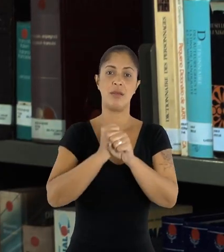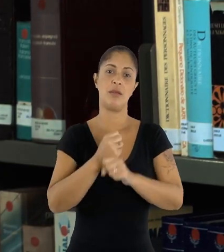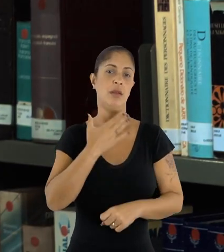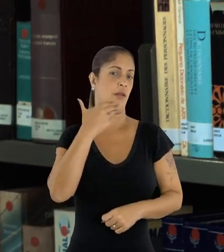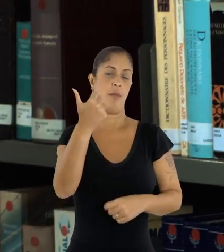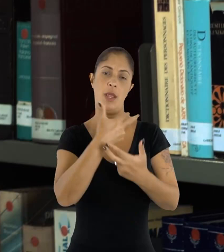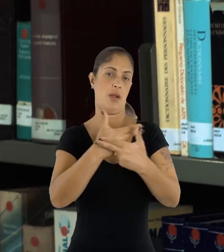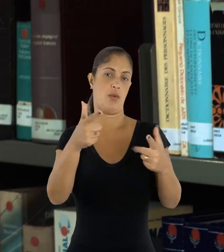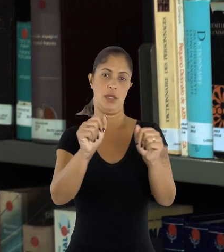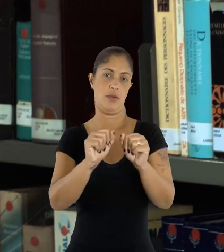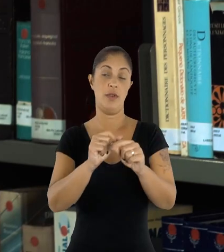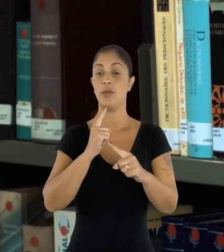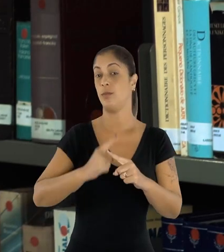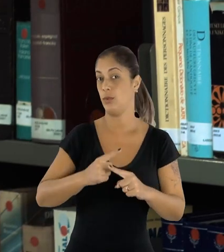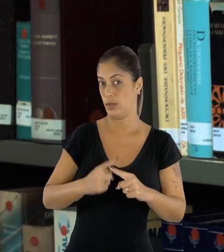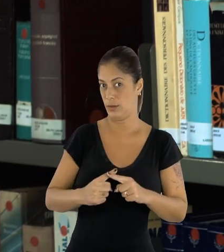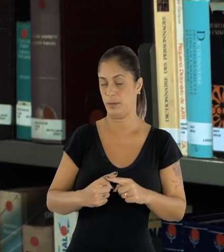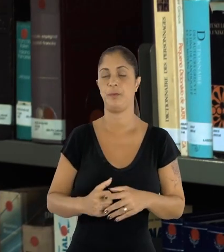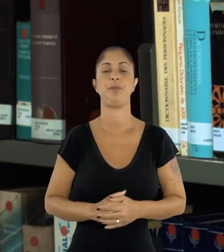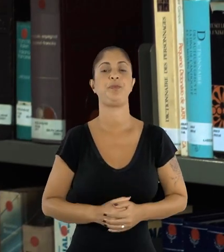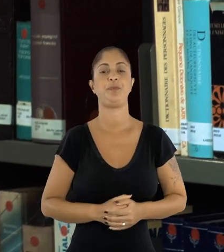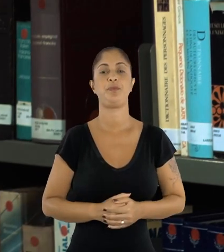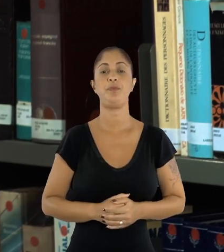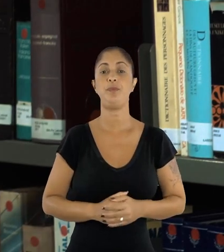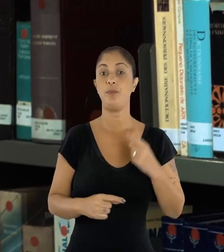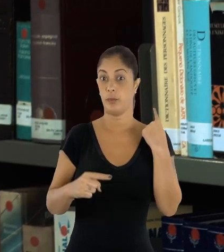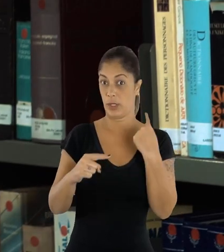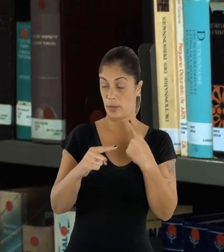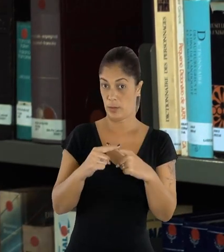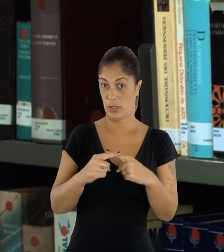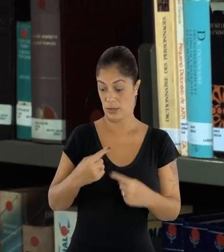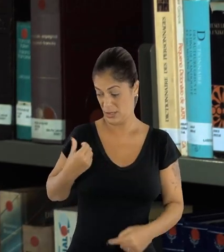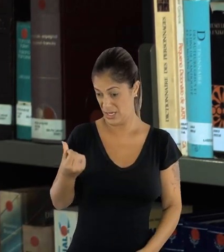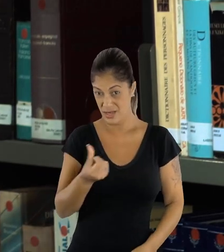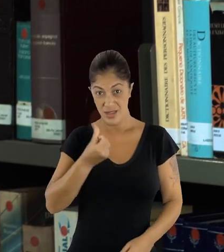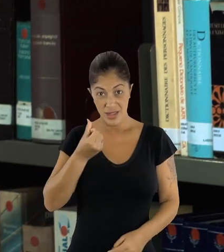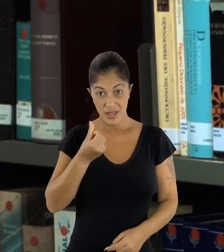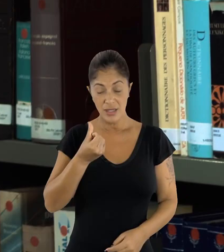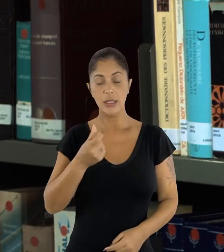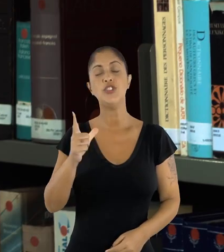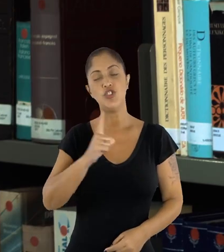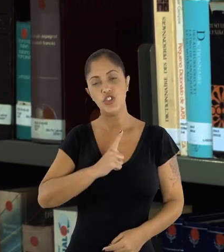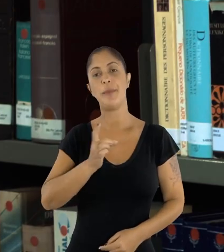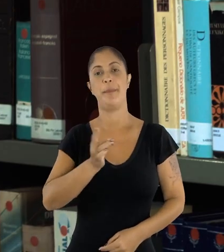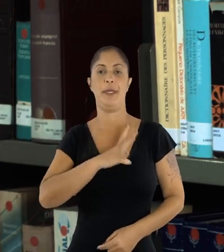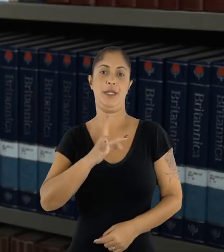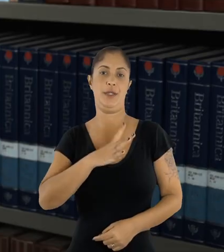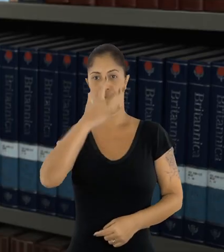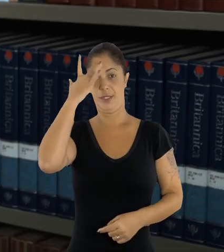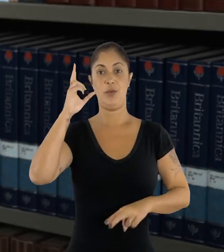foi a melhor coisa que esse homem fez. Por quê? Porque nós 6 tínhamos muito